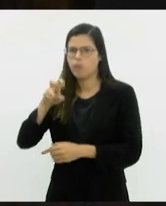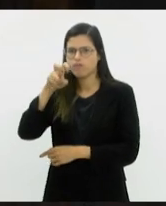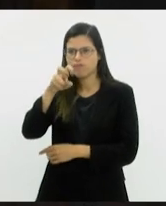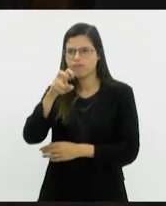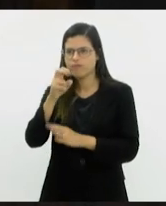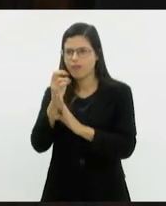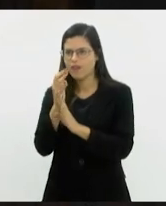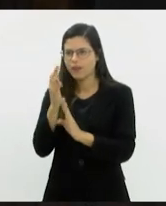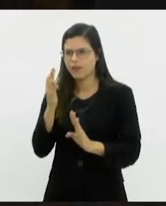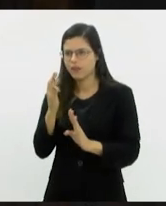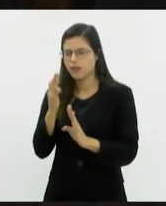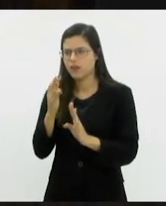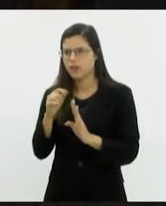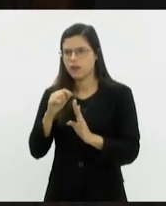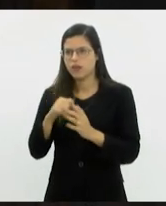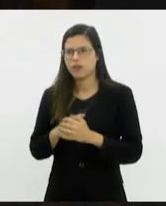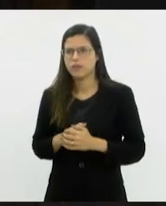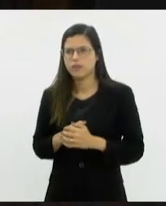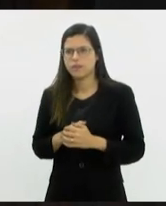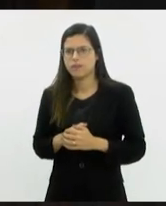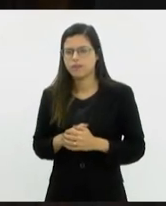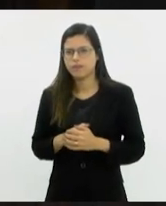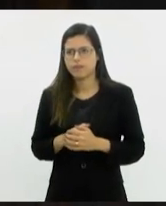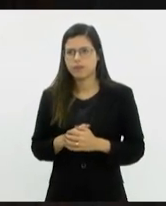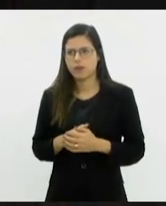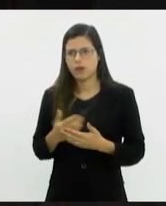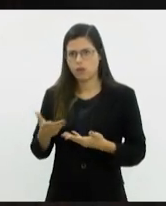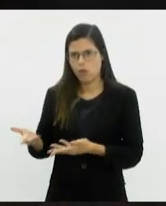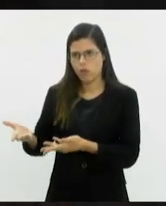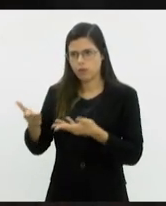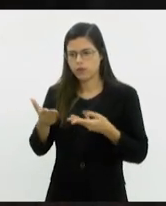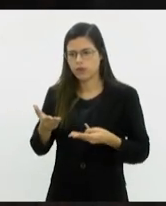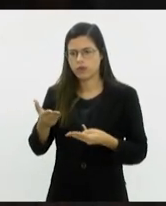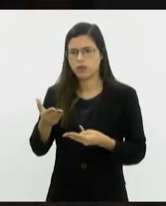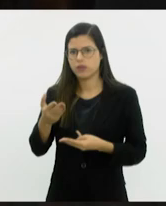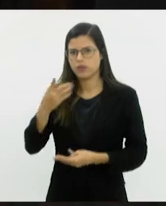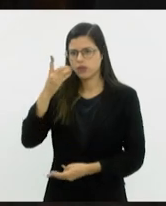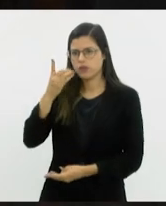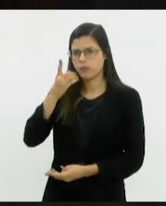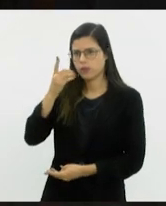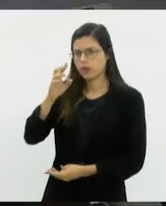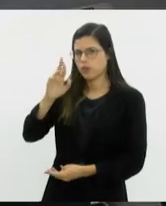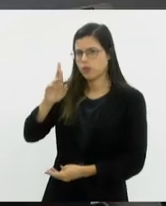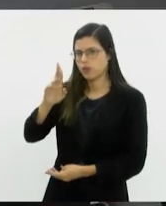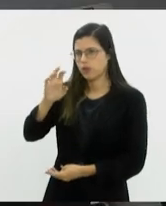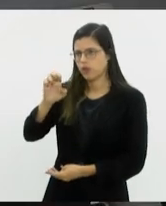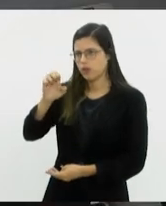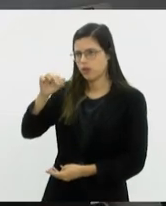e chamar para fazer uso da palavra Sua Excelência o deputado Renan Jordi.